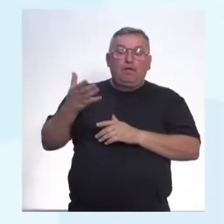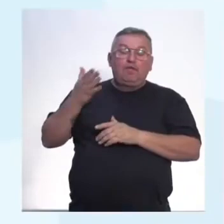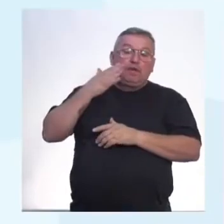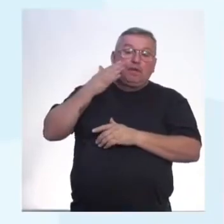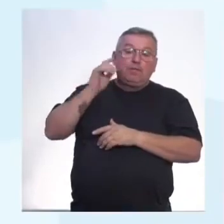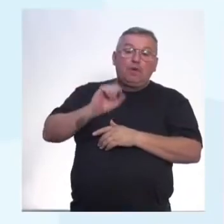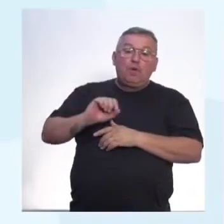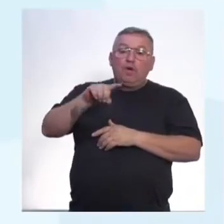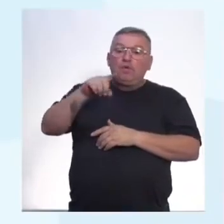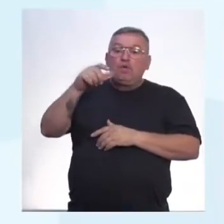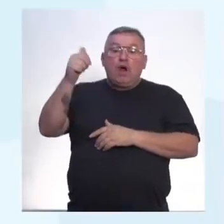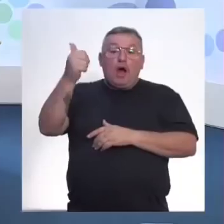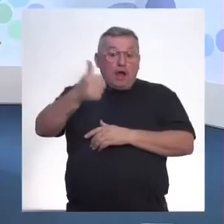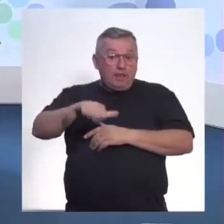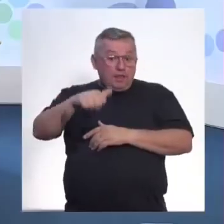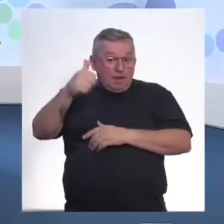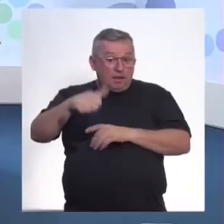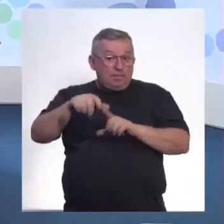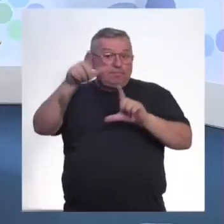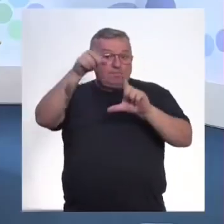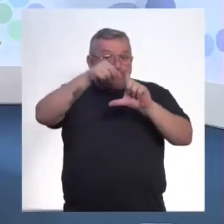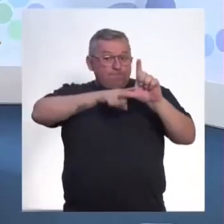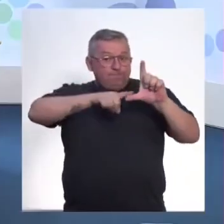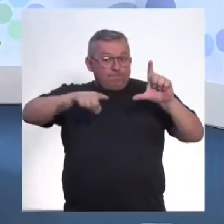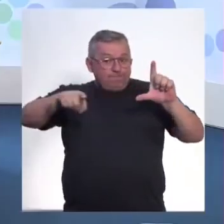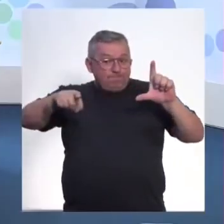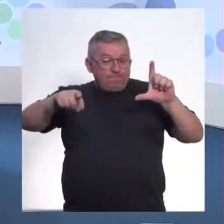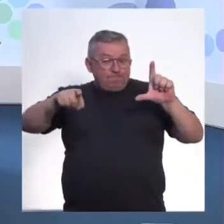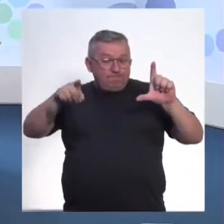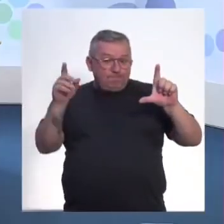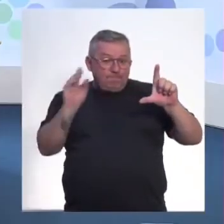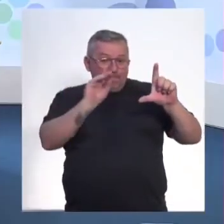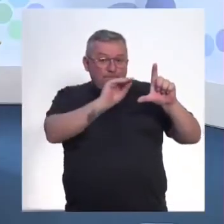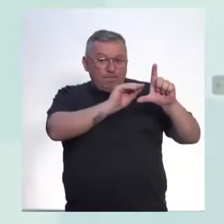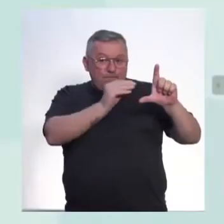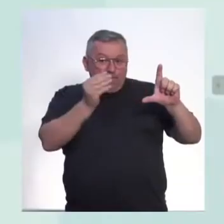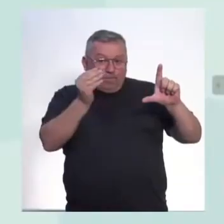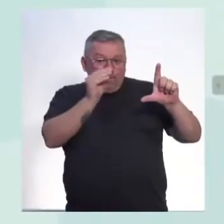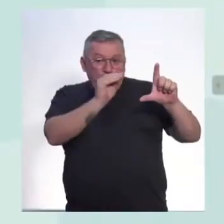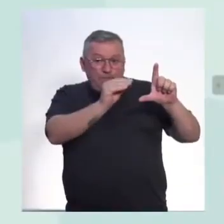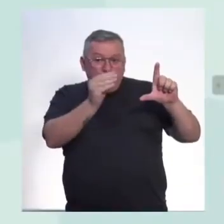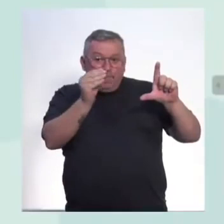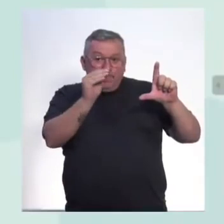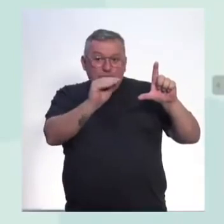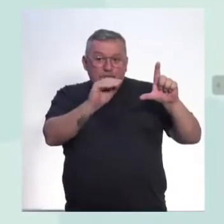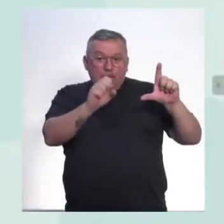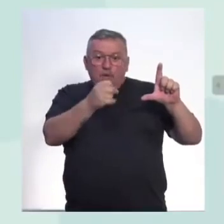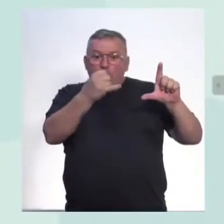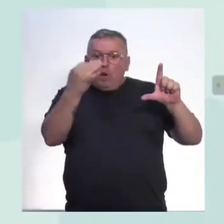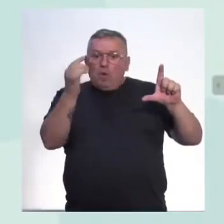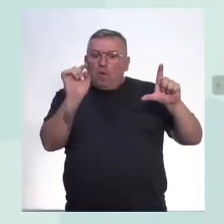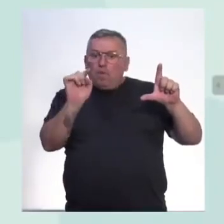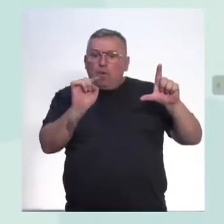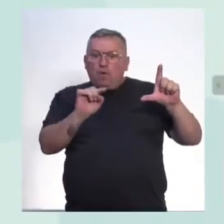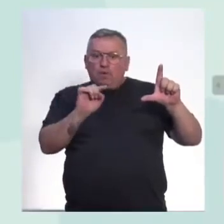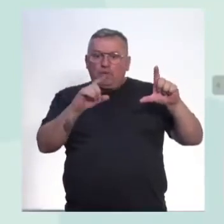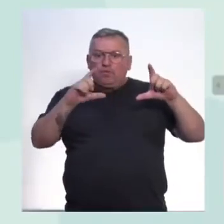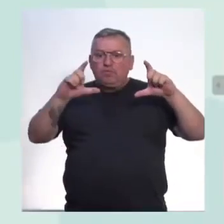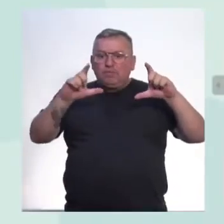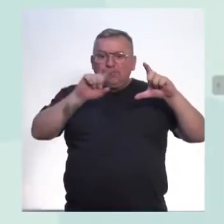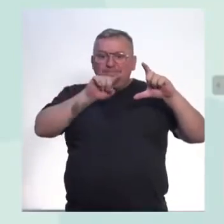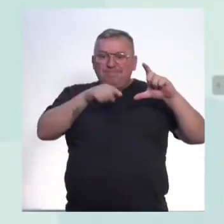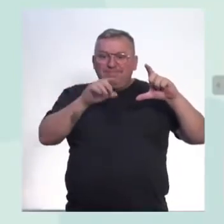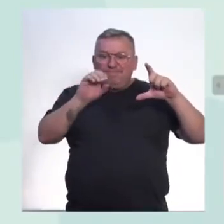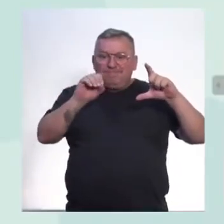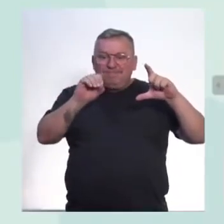você analise esse gráfico aqui e registre exatamente quais são esses pontos. Ou seja, a gente